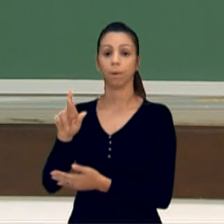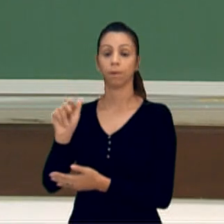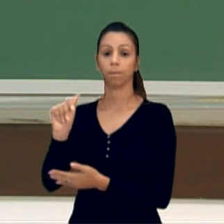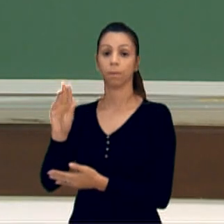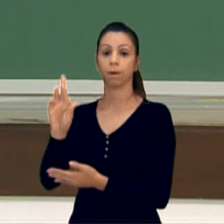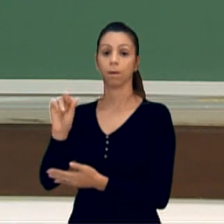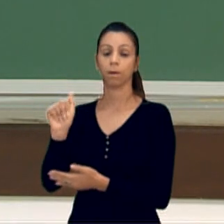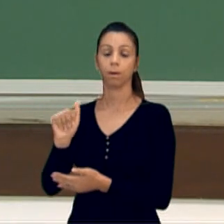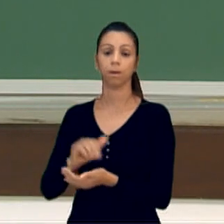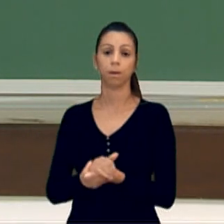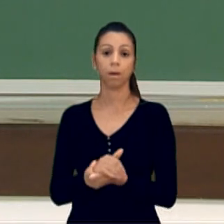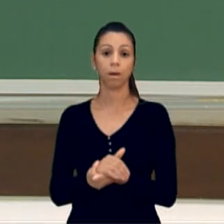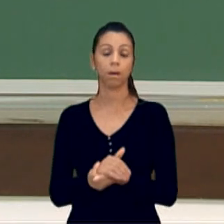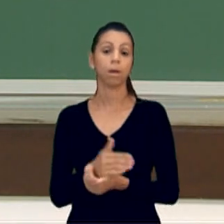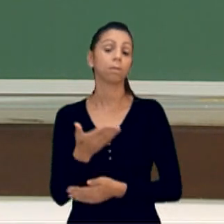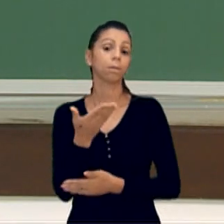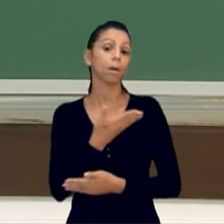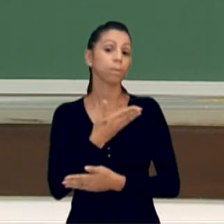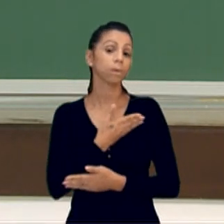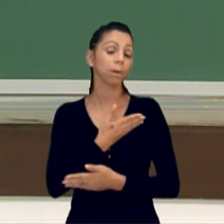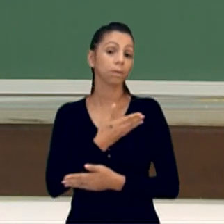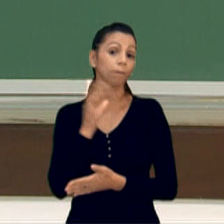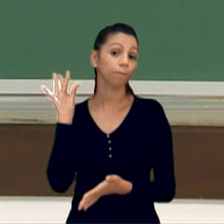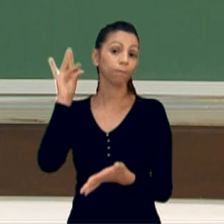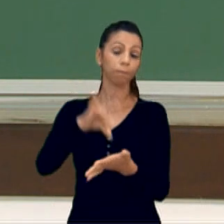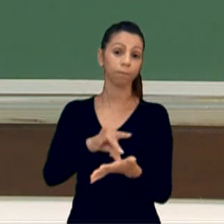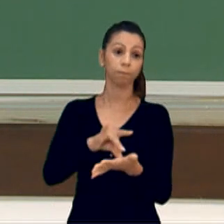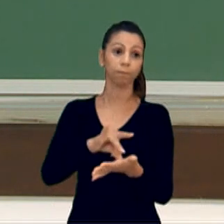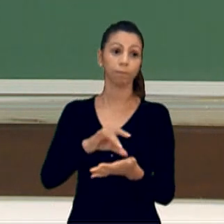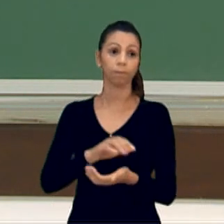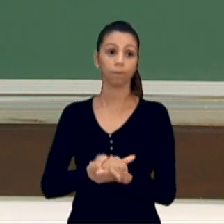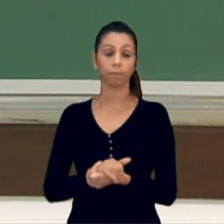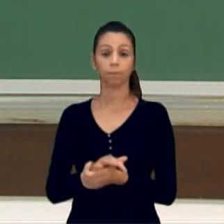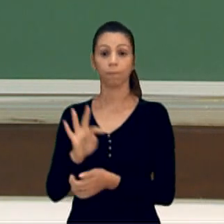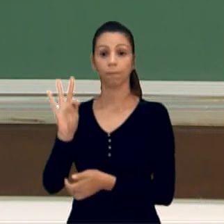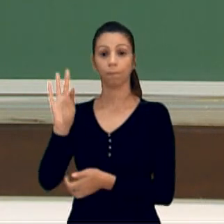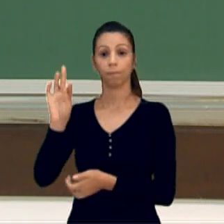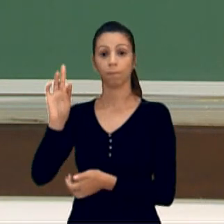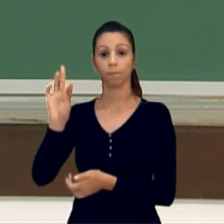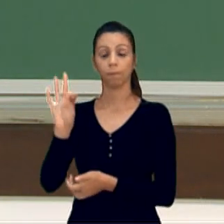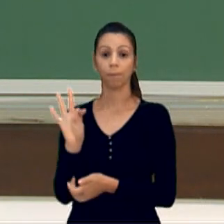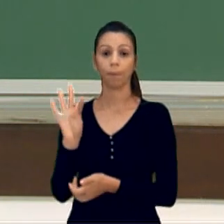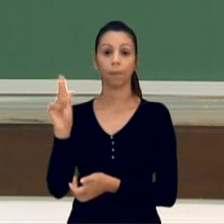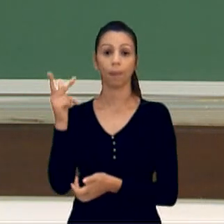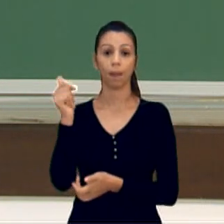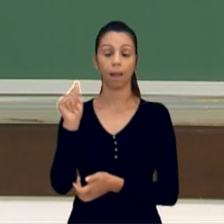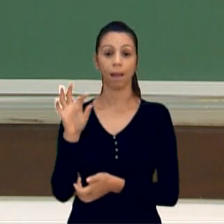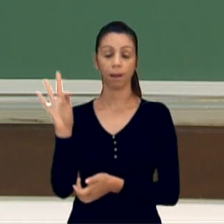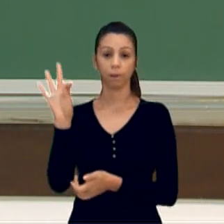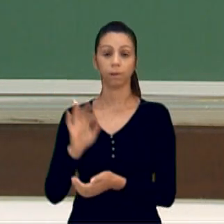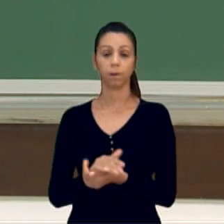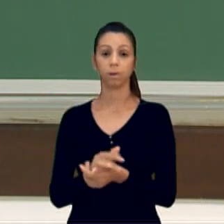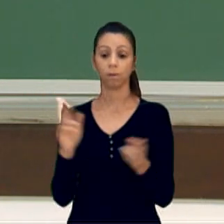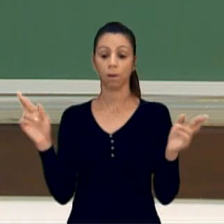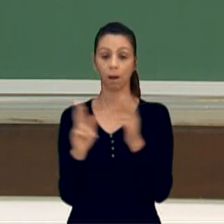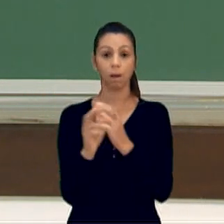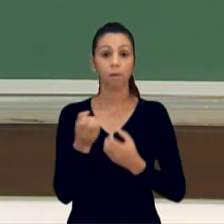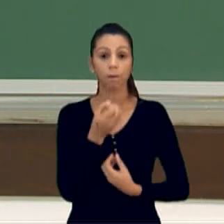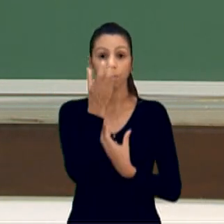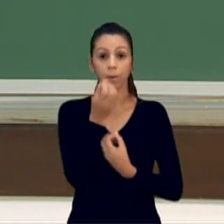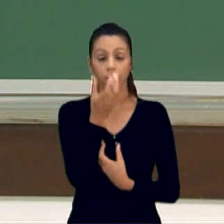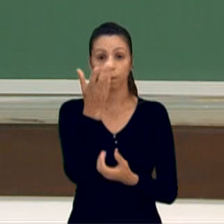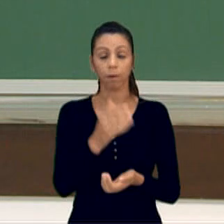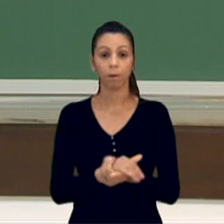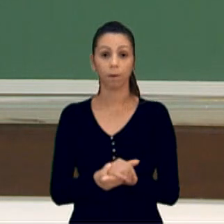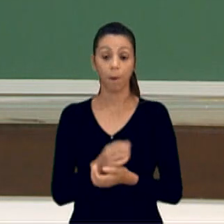amizade verdadeira. O that, podem reparar, que está relacionado ao poema. Poema